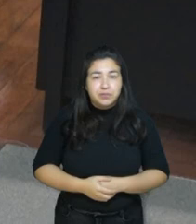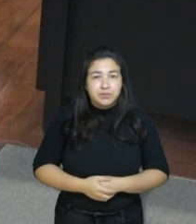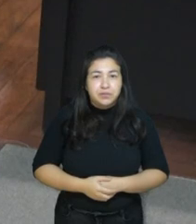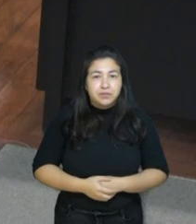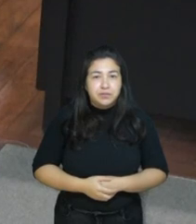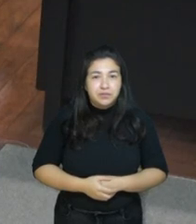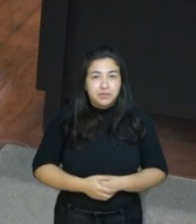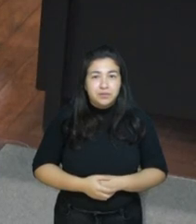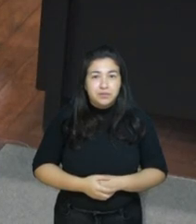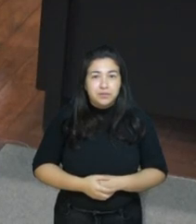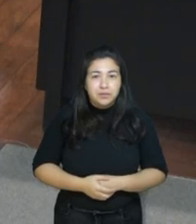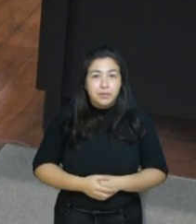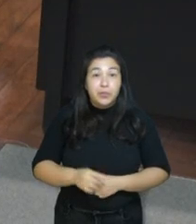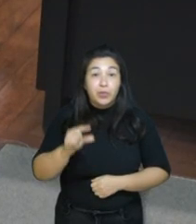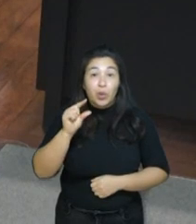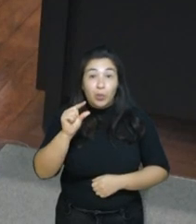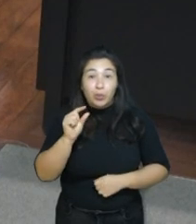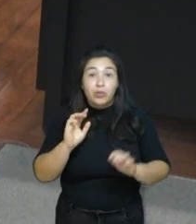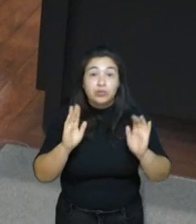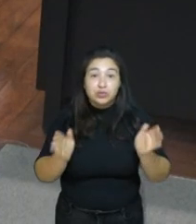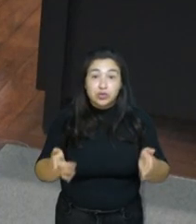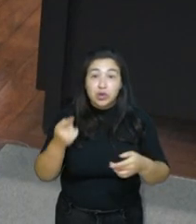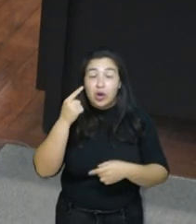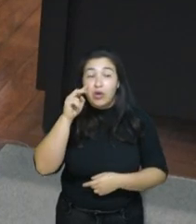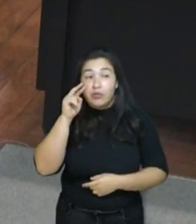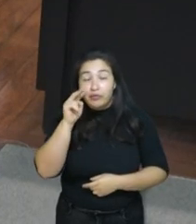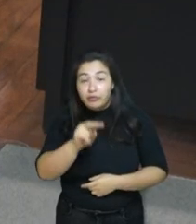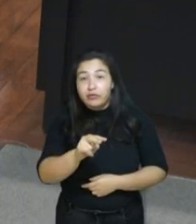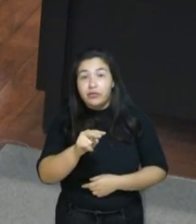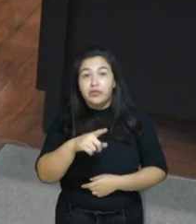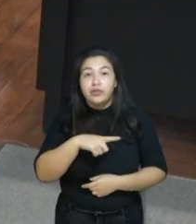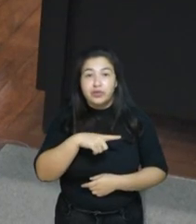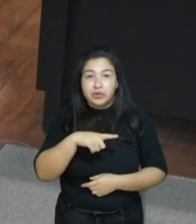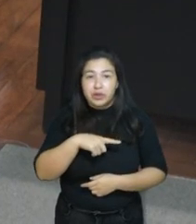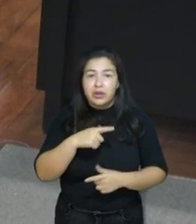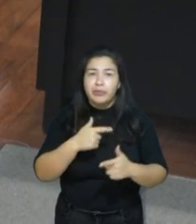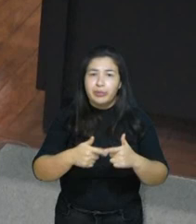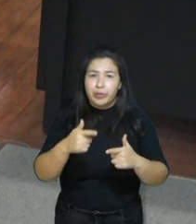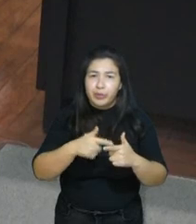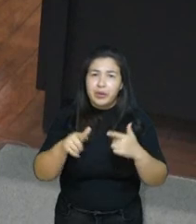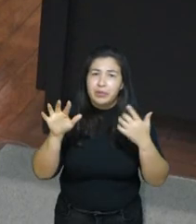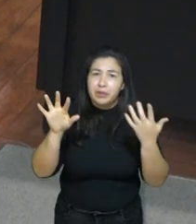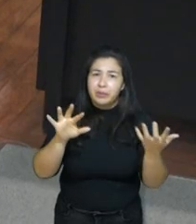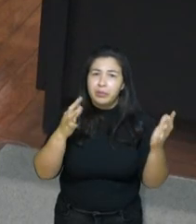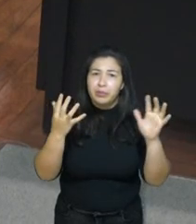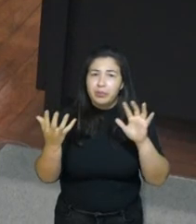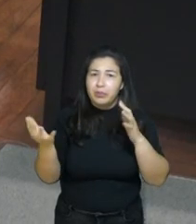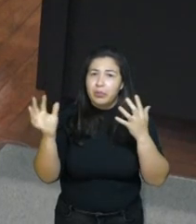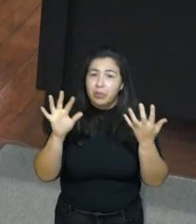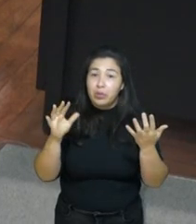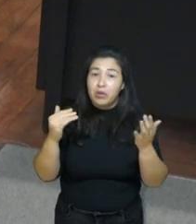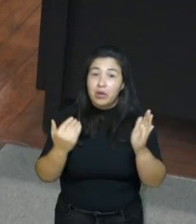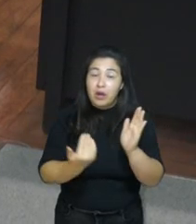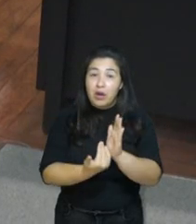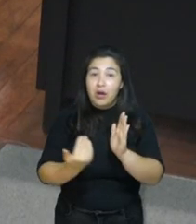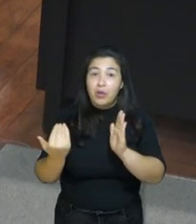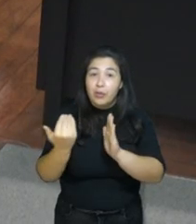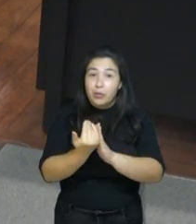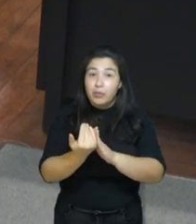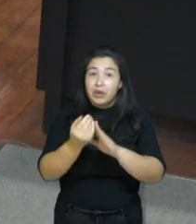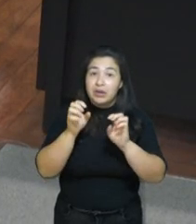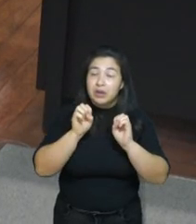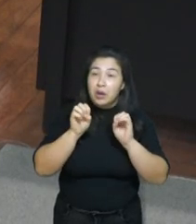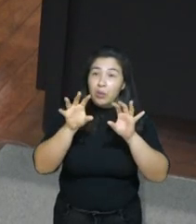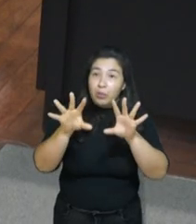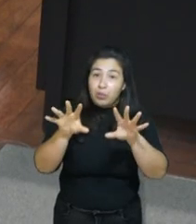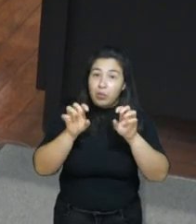né, um pouco que a gente já viu, né, a gente sabe que tem essa crise climática, isso é gerado pelo aumento das